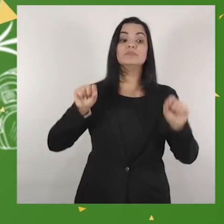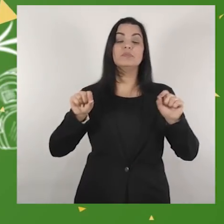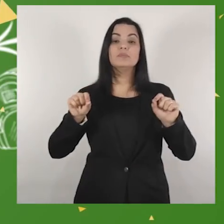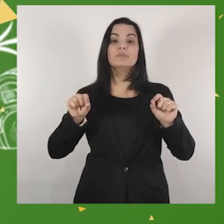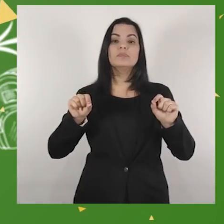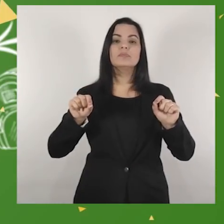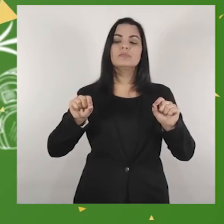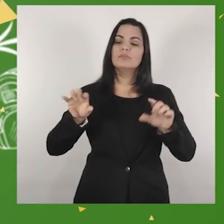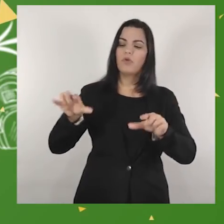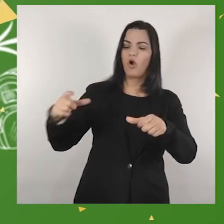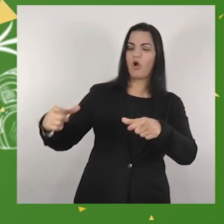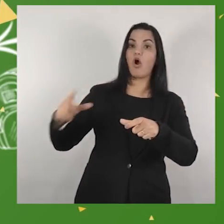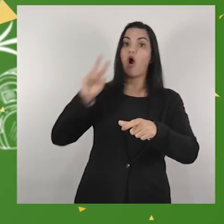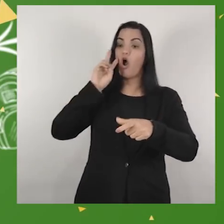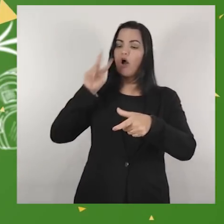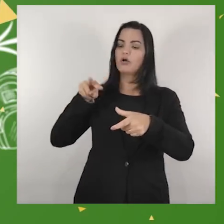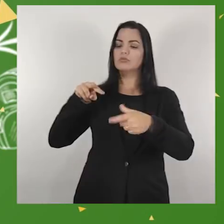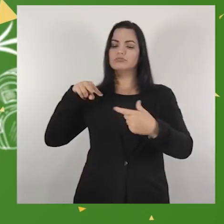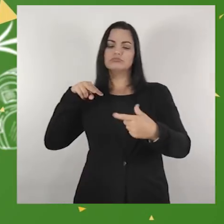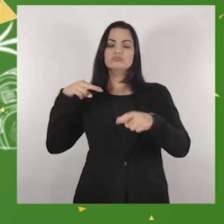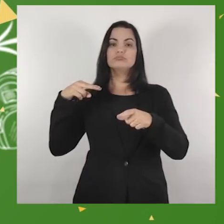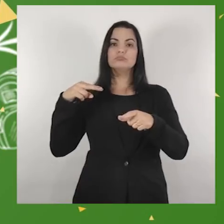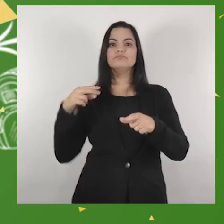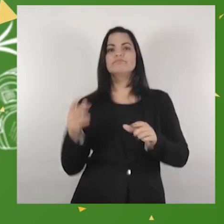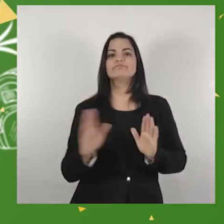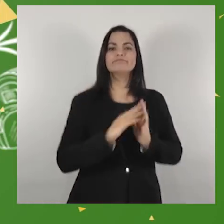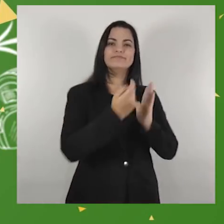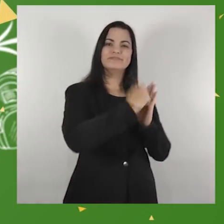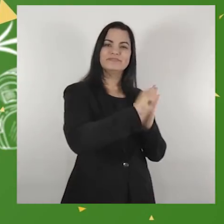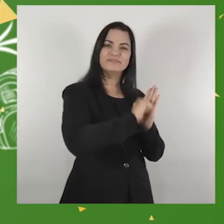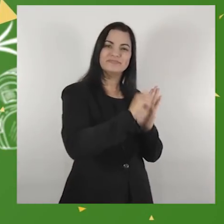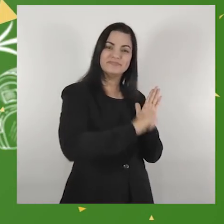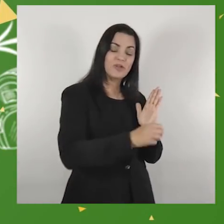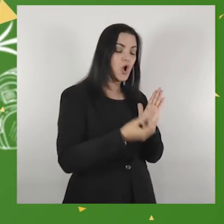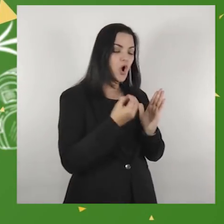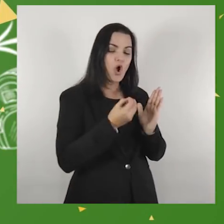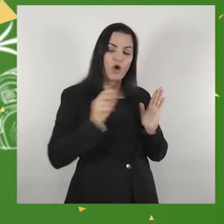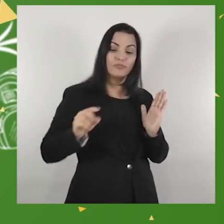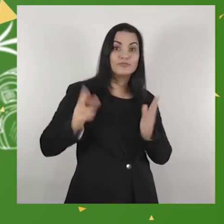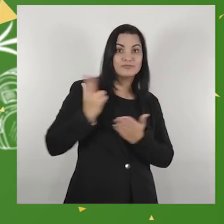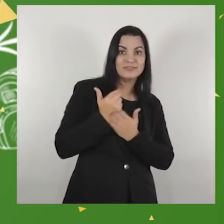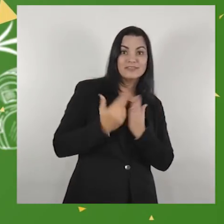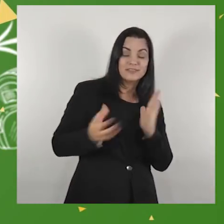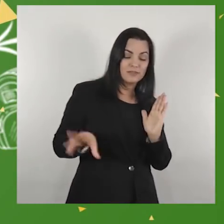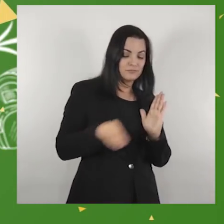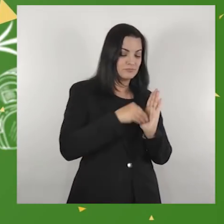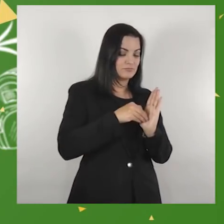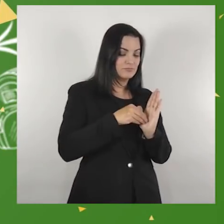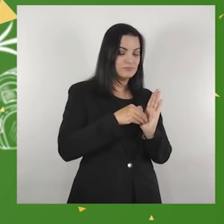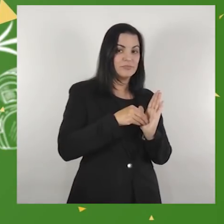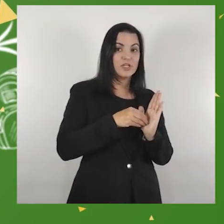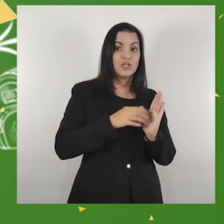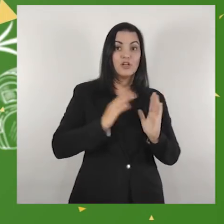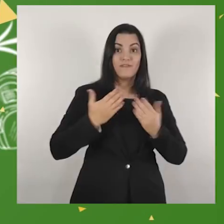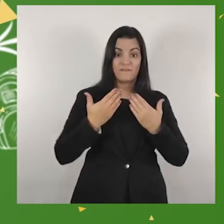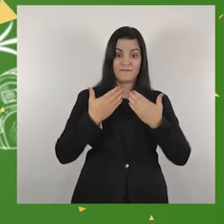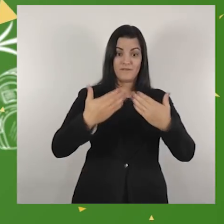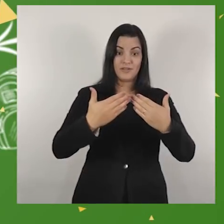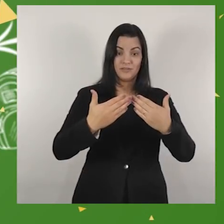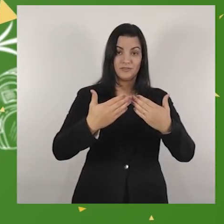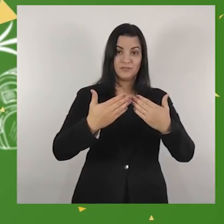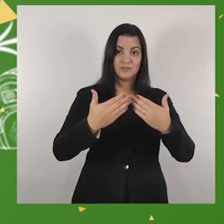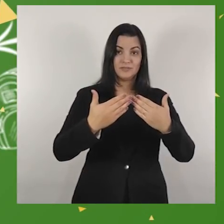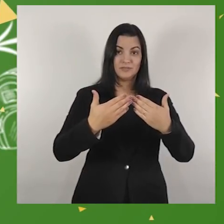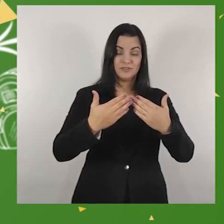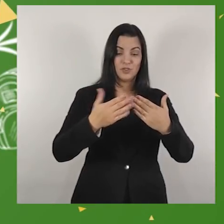sua casa e vai registrar no seu caderno, do seu melhor jeito, a imagem desse objeto,